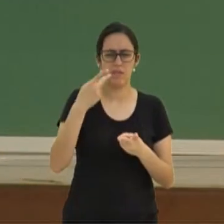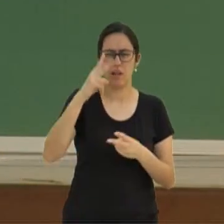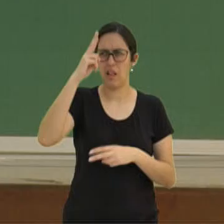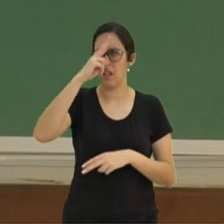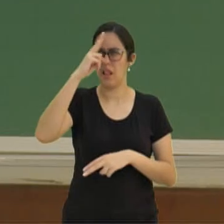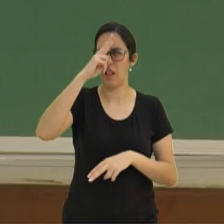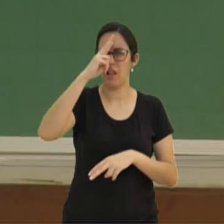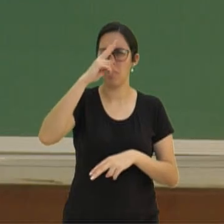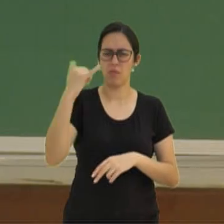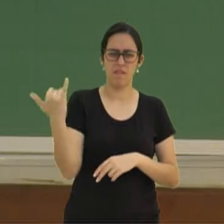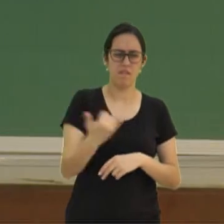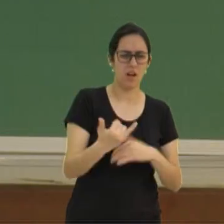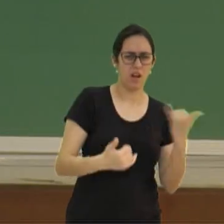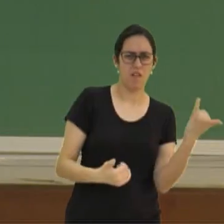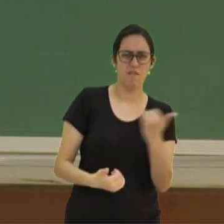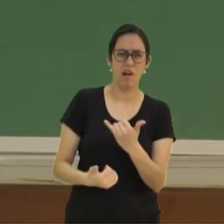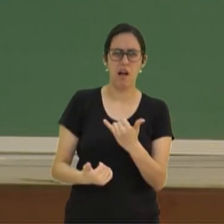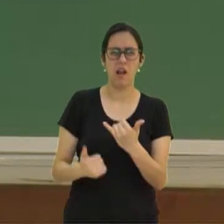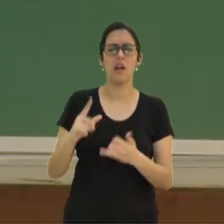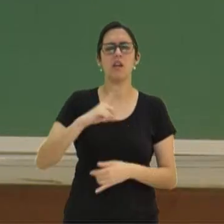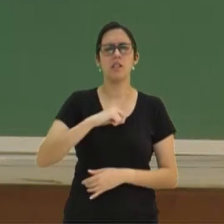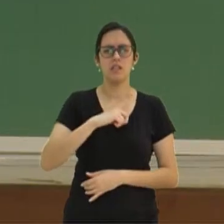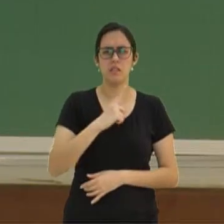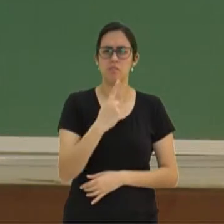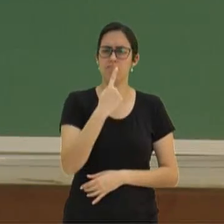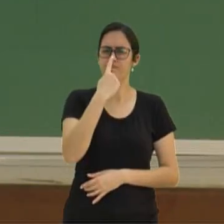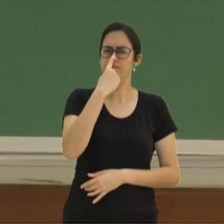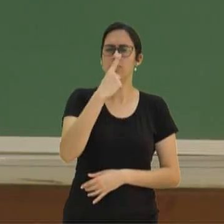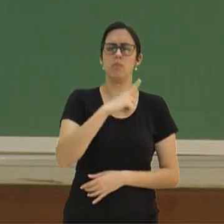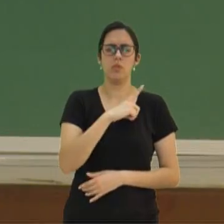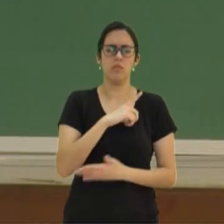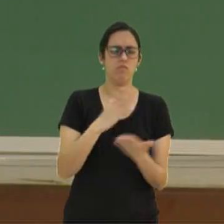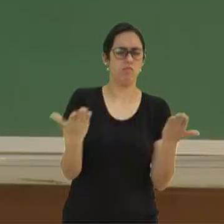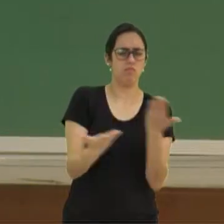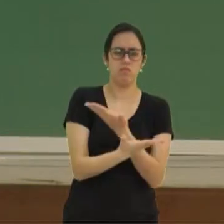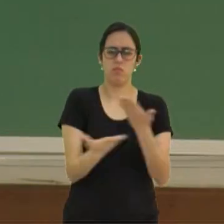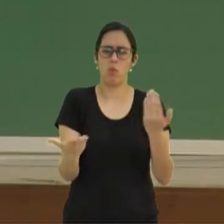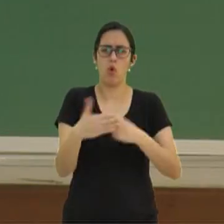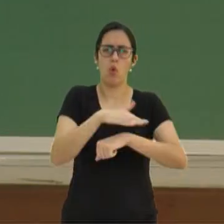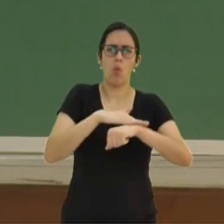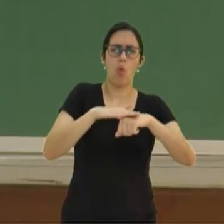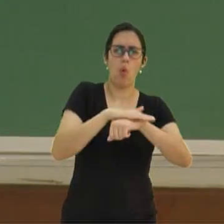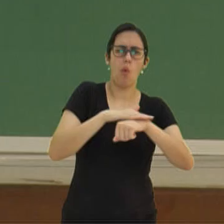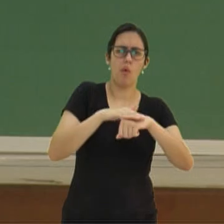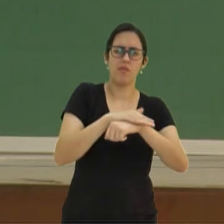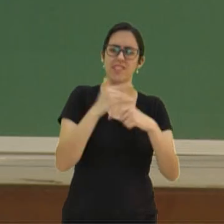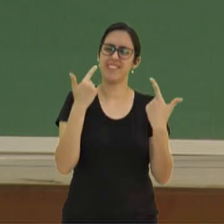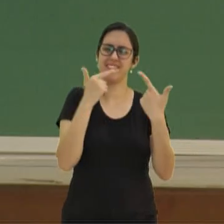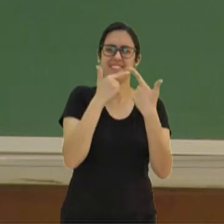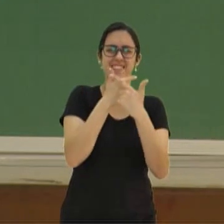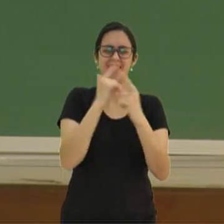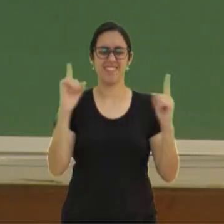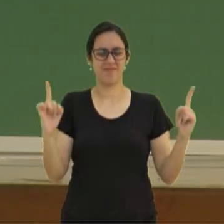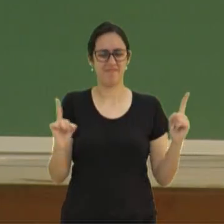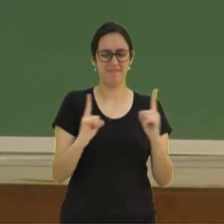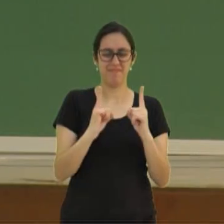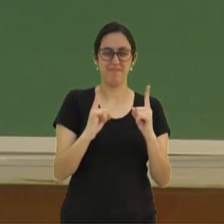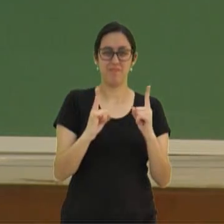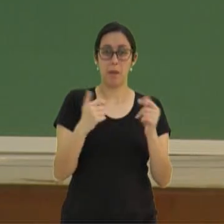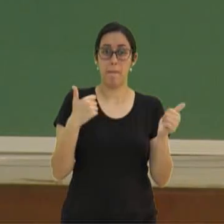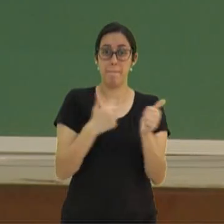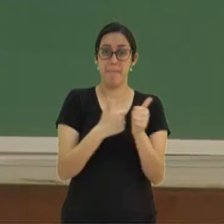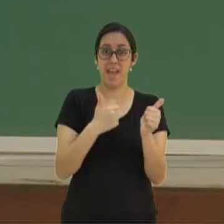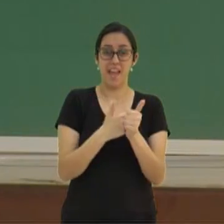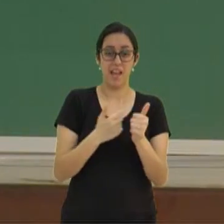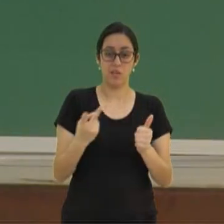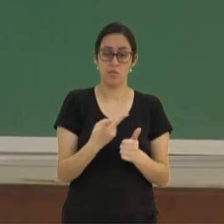nesse momento. Né? Eles se veem numa intimidade, numa conversa, risinhos, os rostos próximos, mas aqui parece que